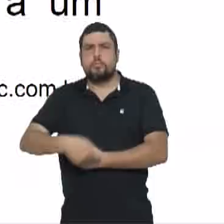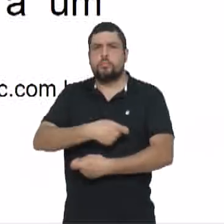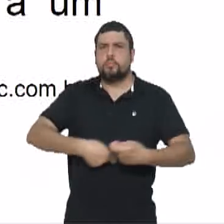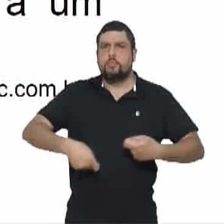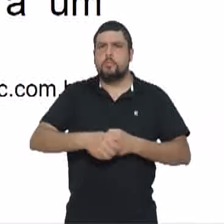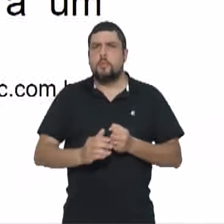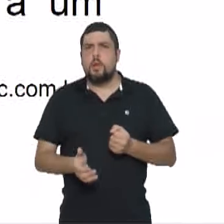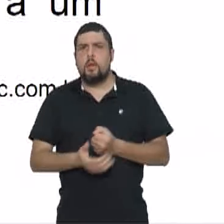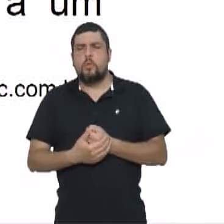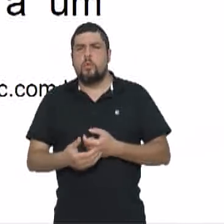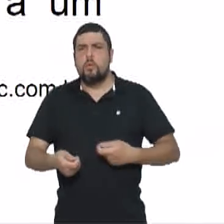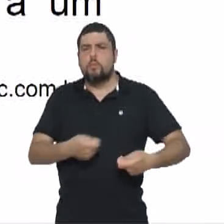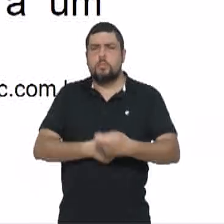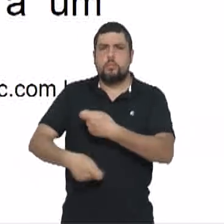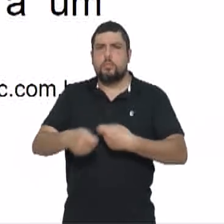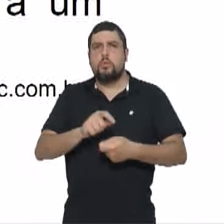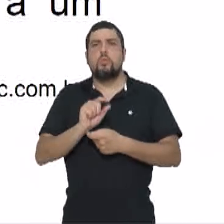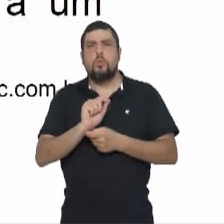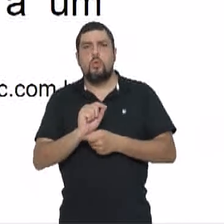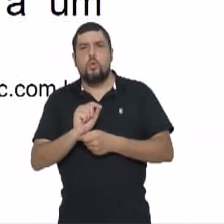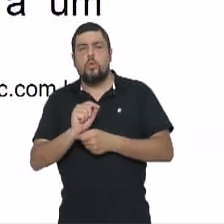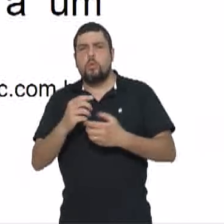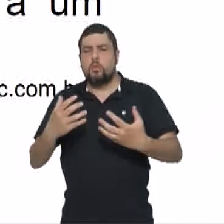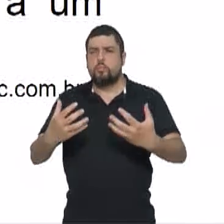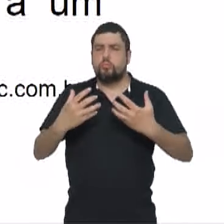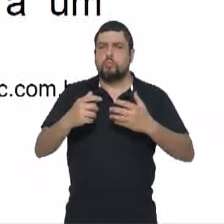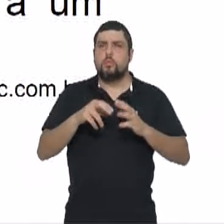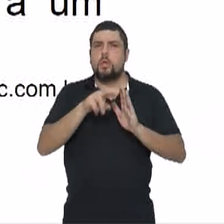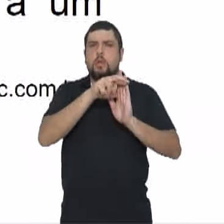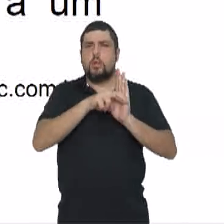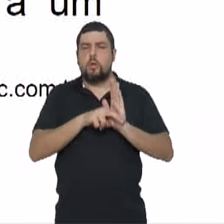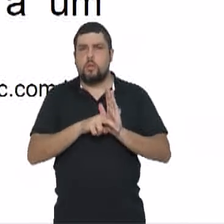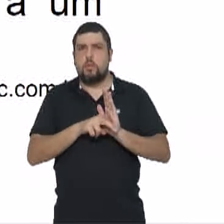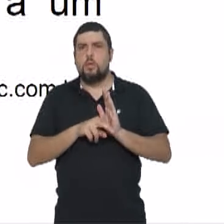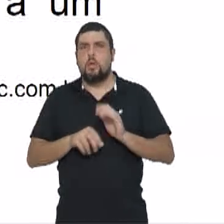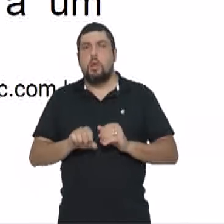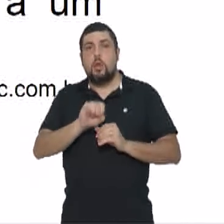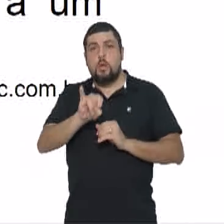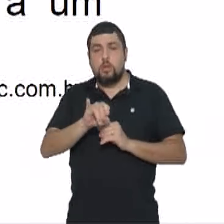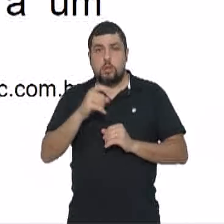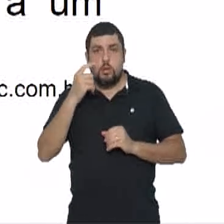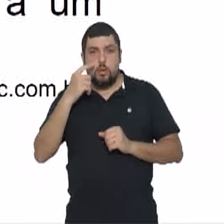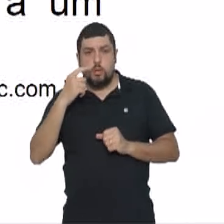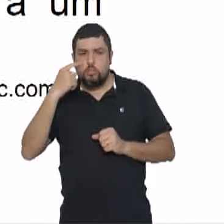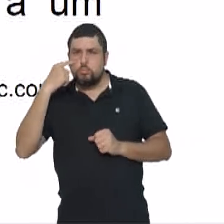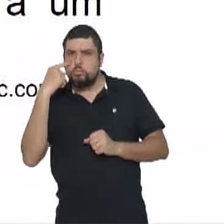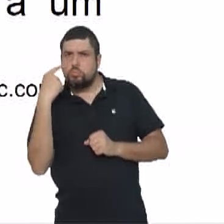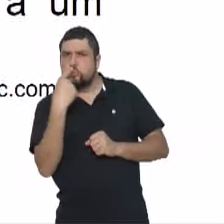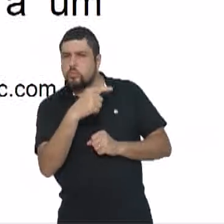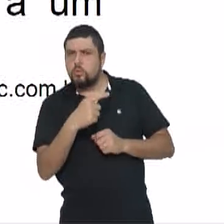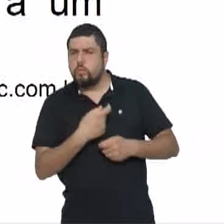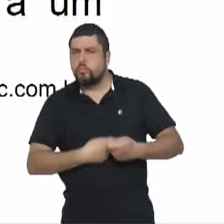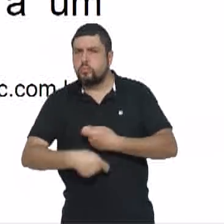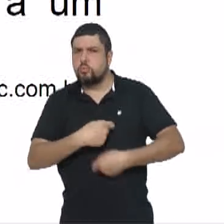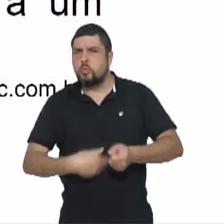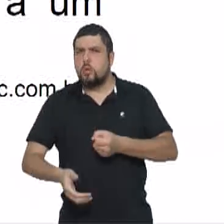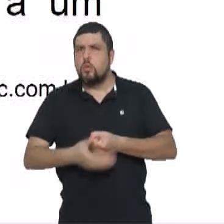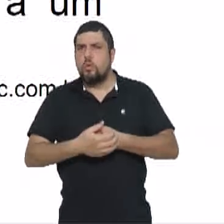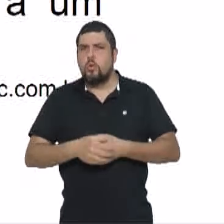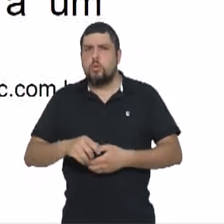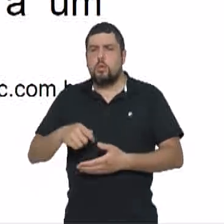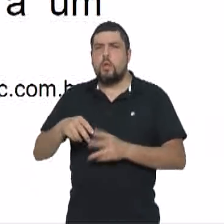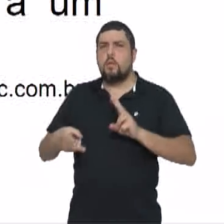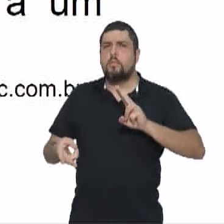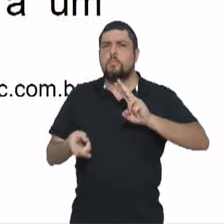motivou essa mudança na regularização. A punição será prisão de 6 meses a 1 ano e multa